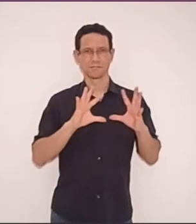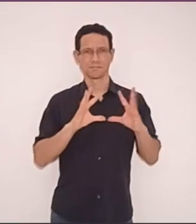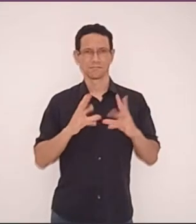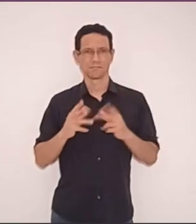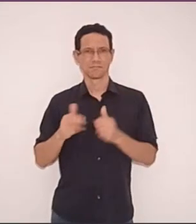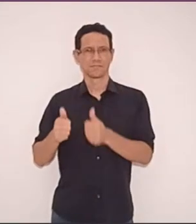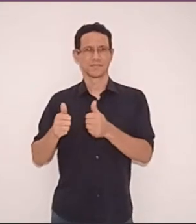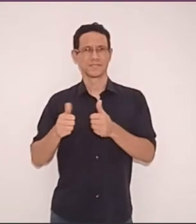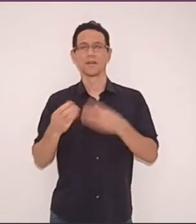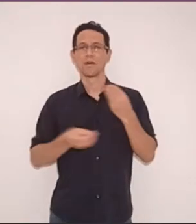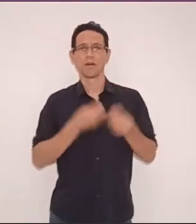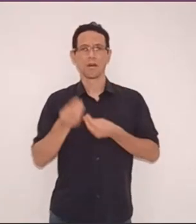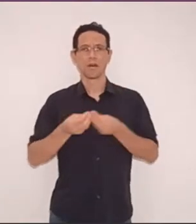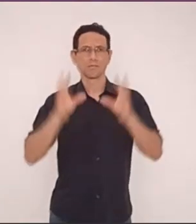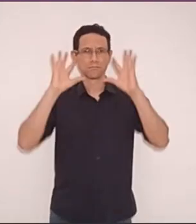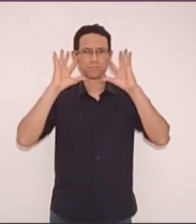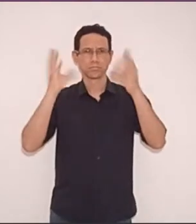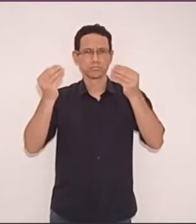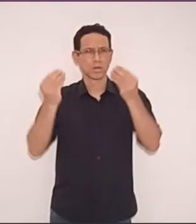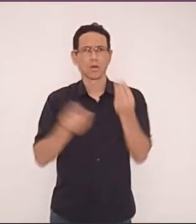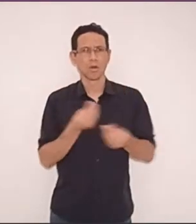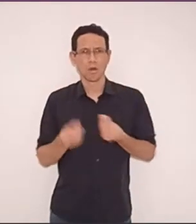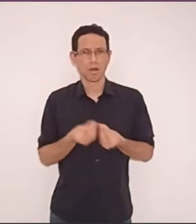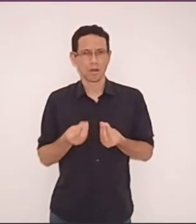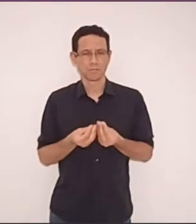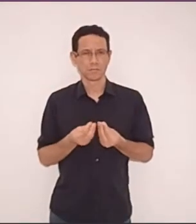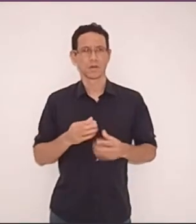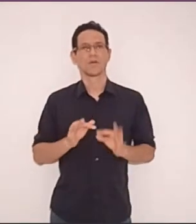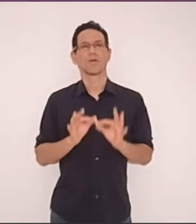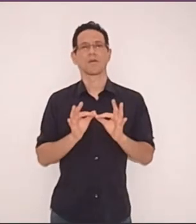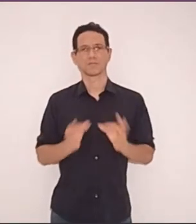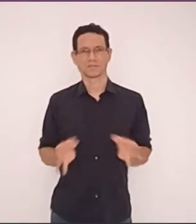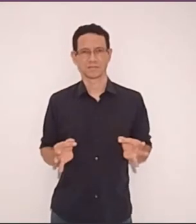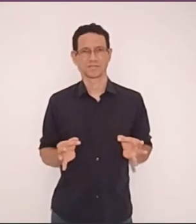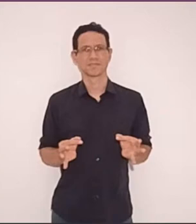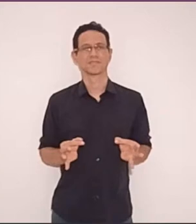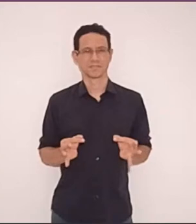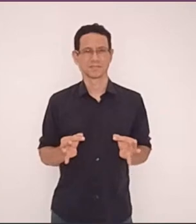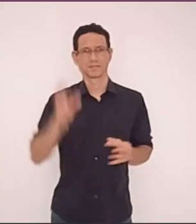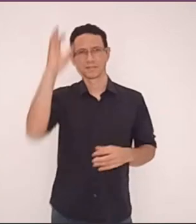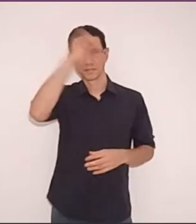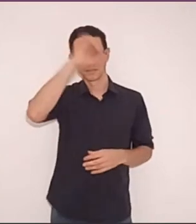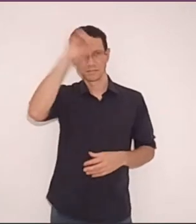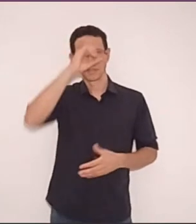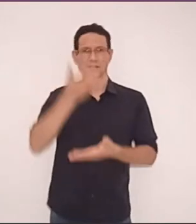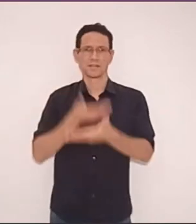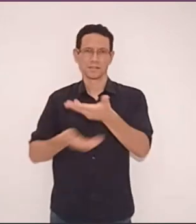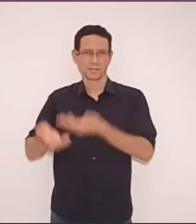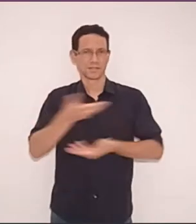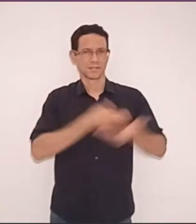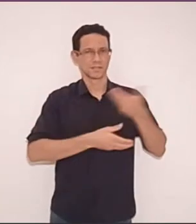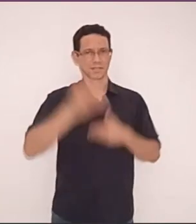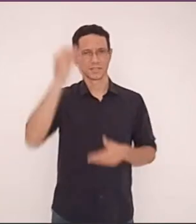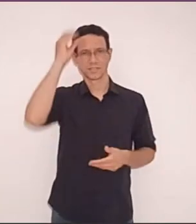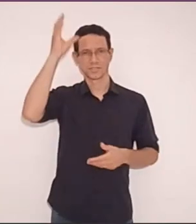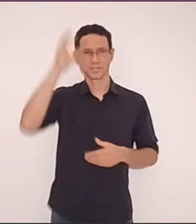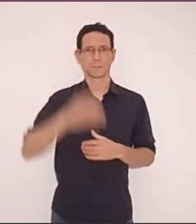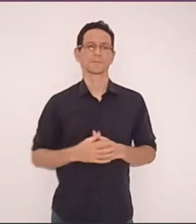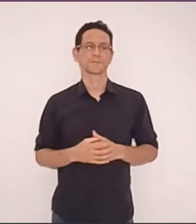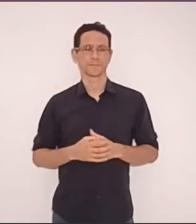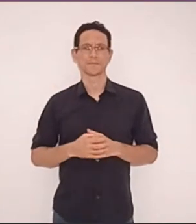João Henrique um se podia humildade poder aprender poder compartilhar o que a gente sabe E nesse